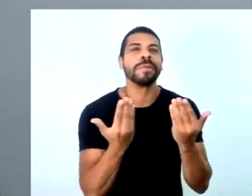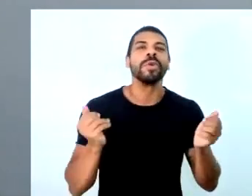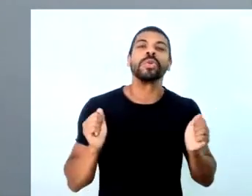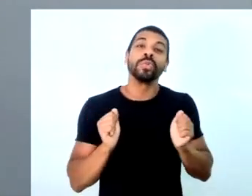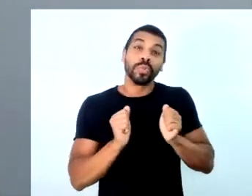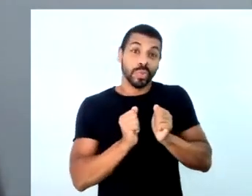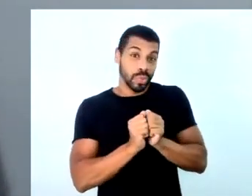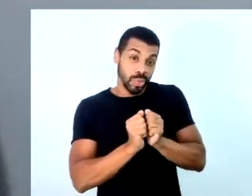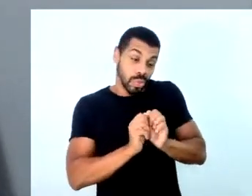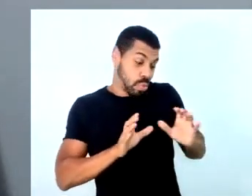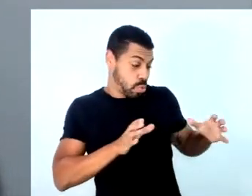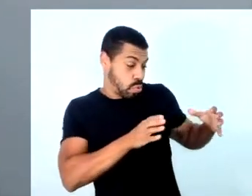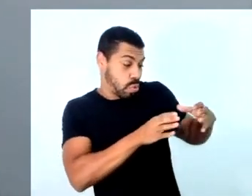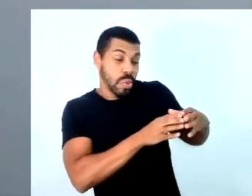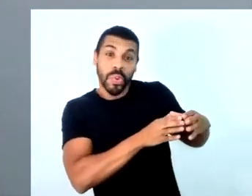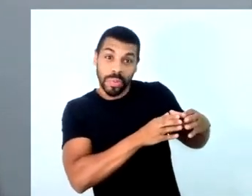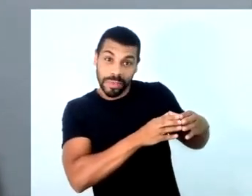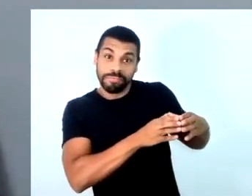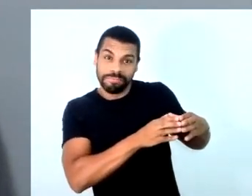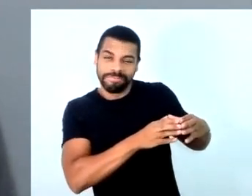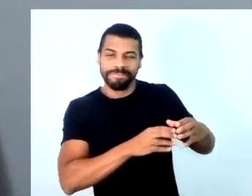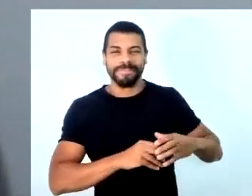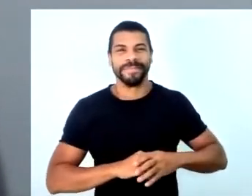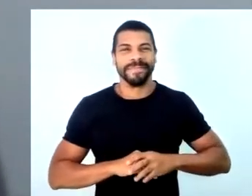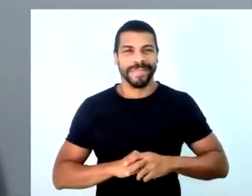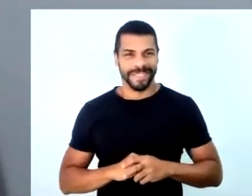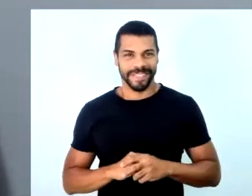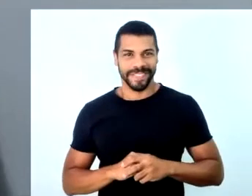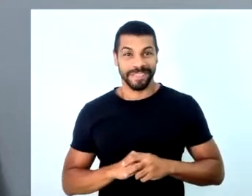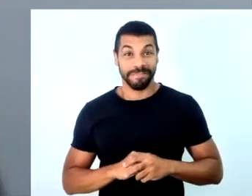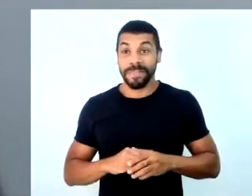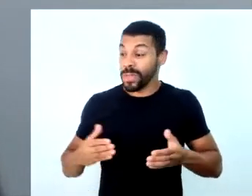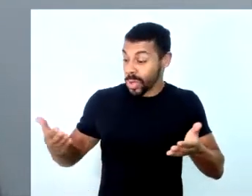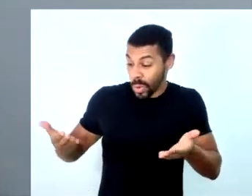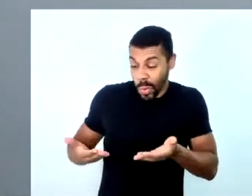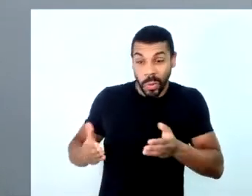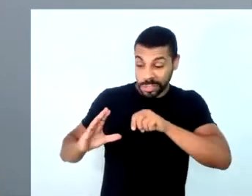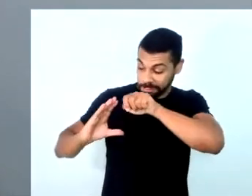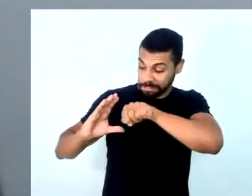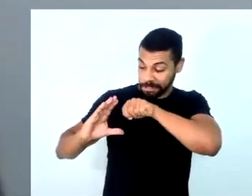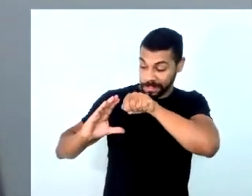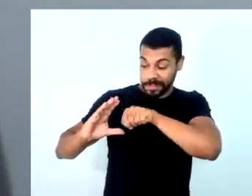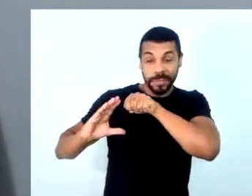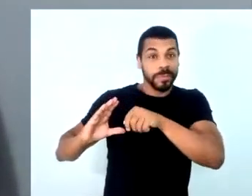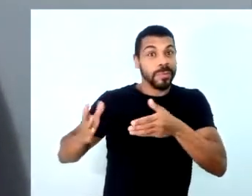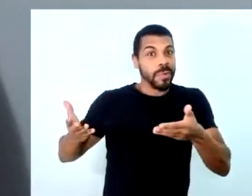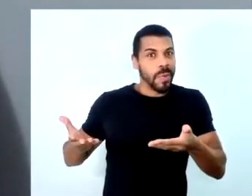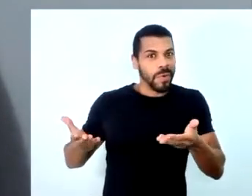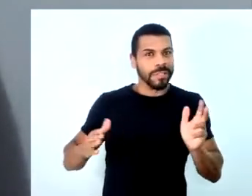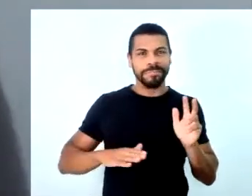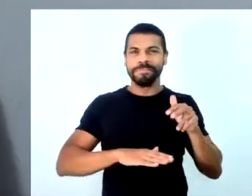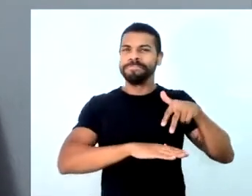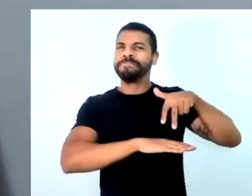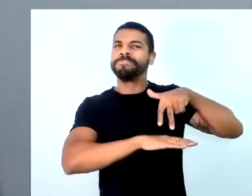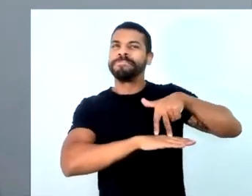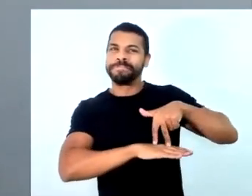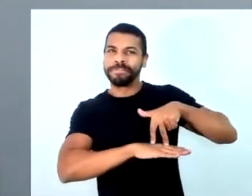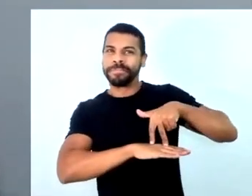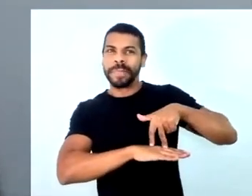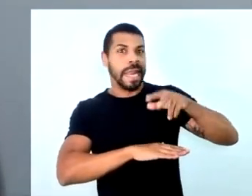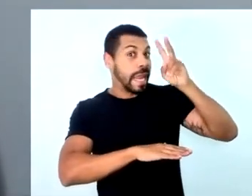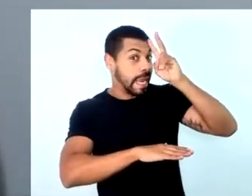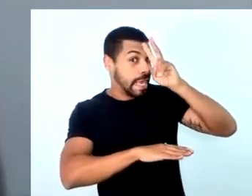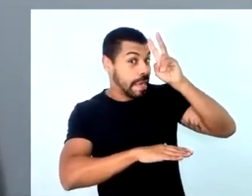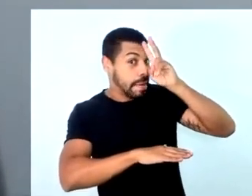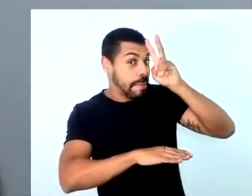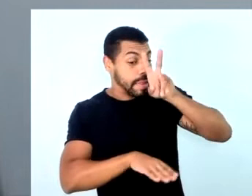sobre ele, junto com a galera do nosso Cineclube SPCine. E hoje a gente está aqui, né, mais